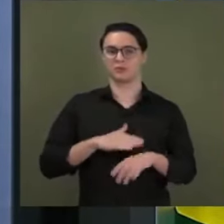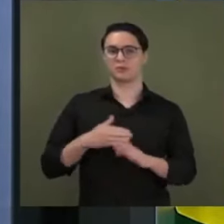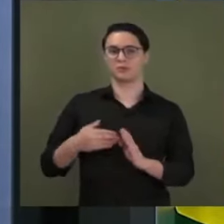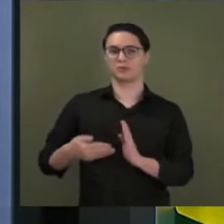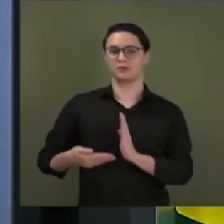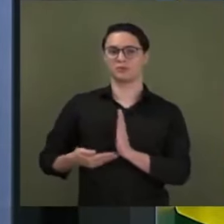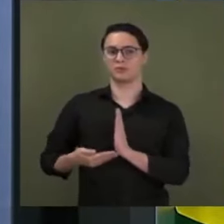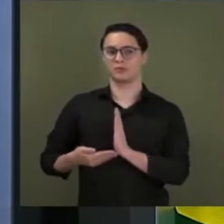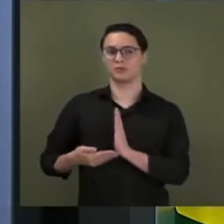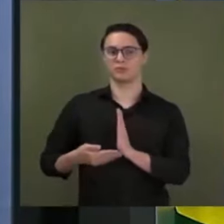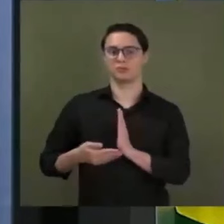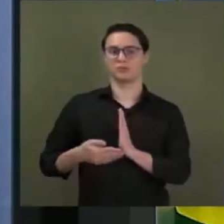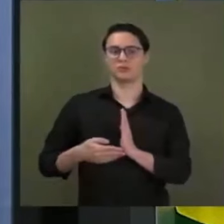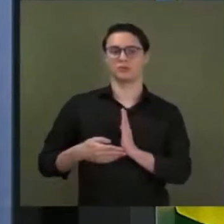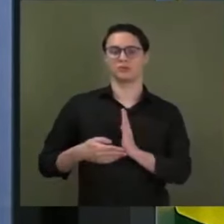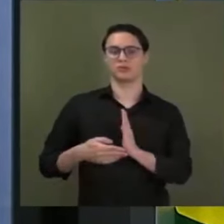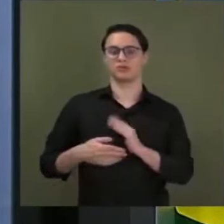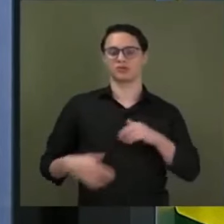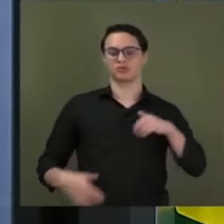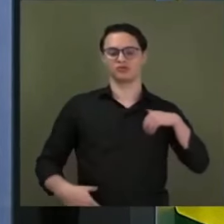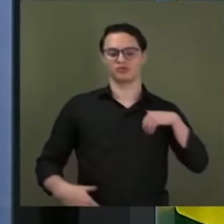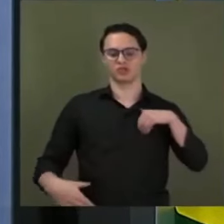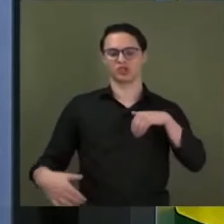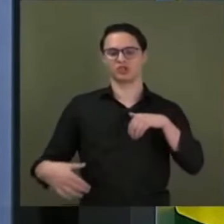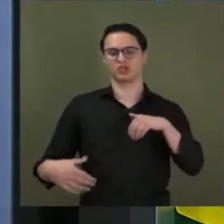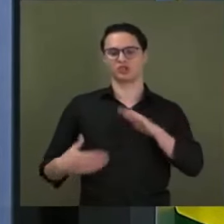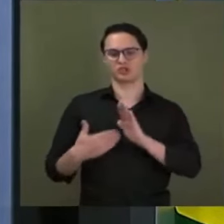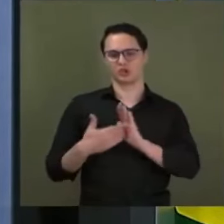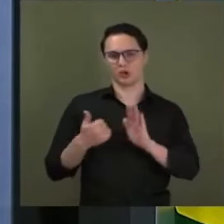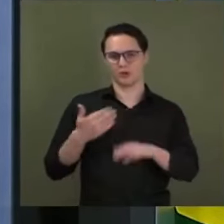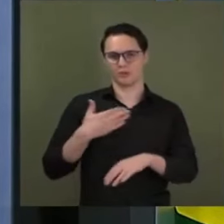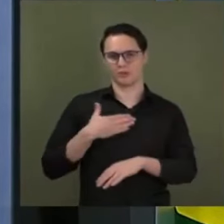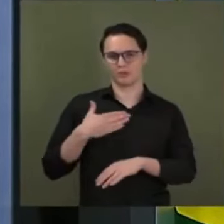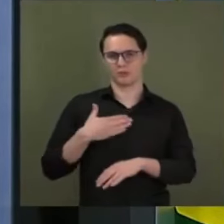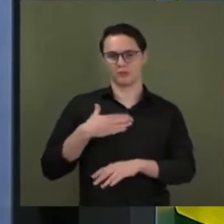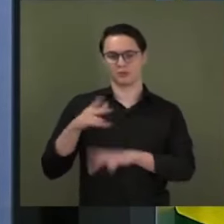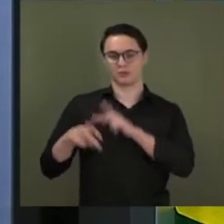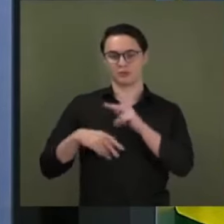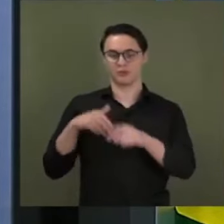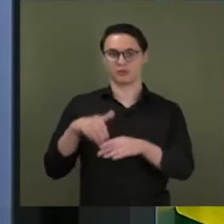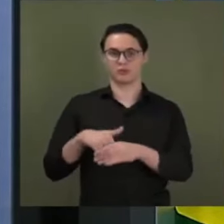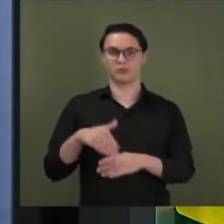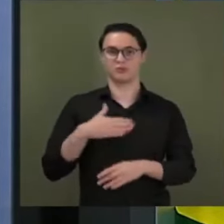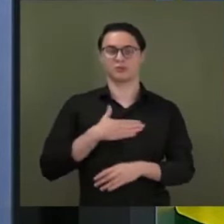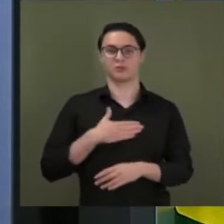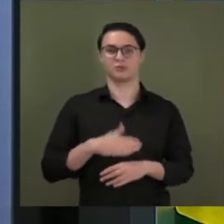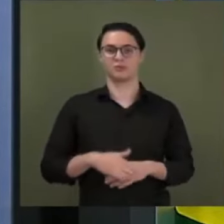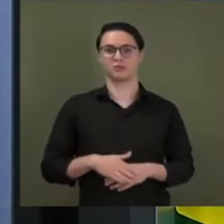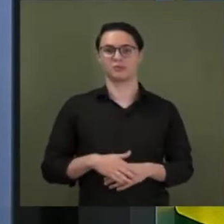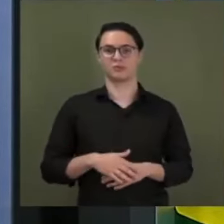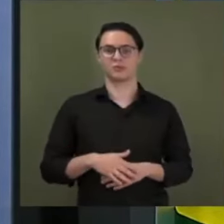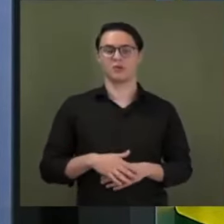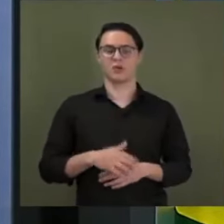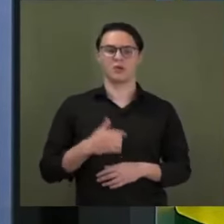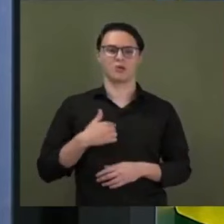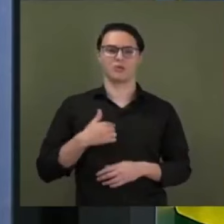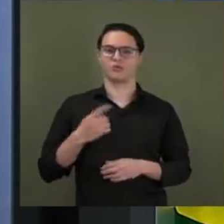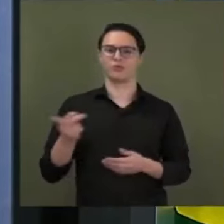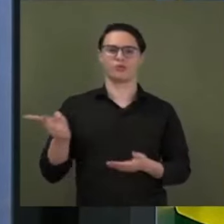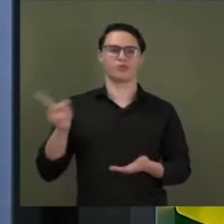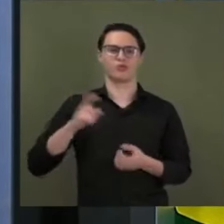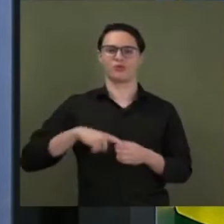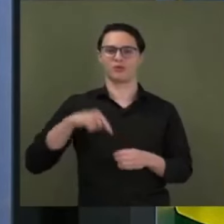deputados caou meu mandato que o povo de São Paulo tinha me dado pela terceira vez eu nunca mais voltei ao